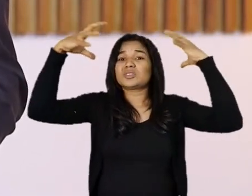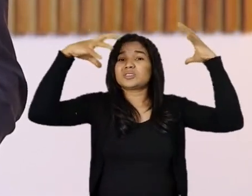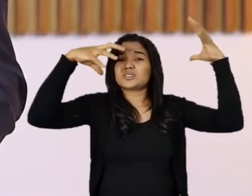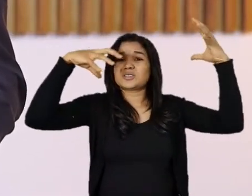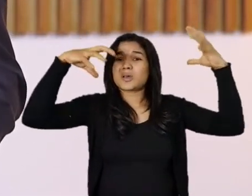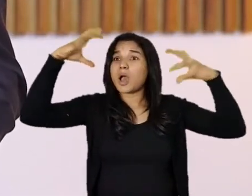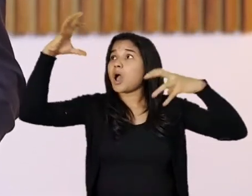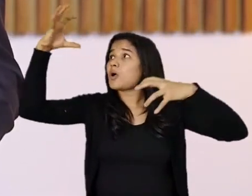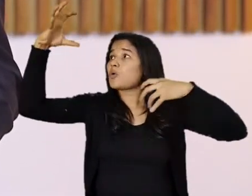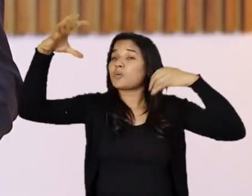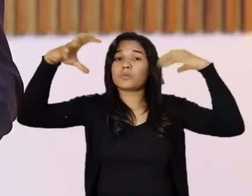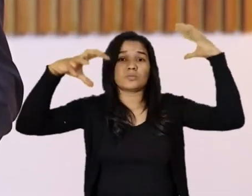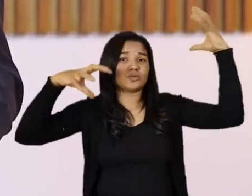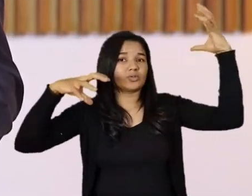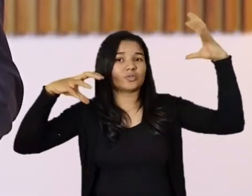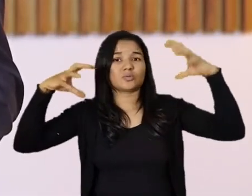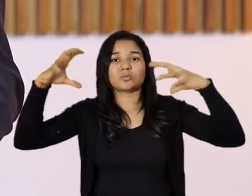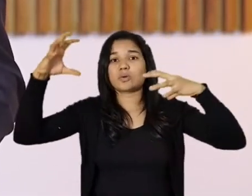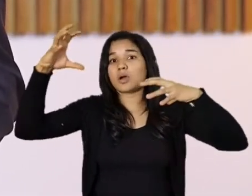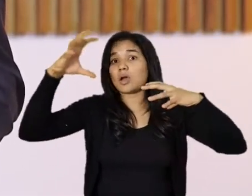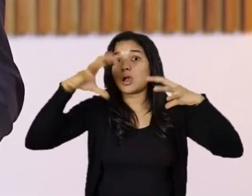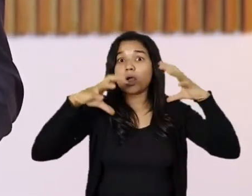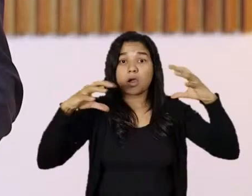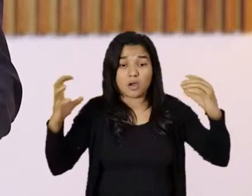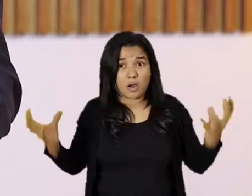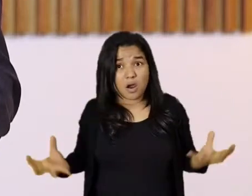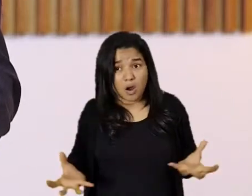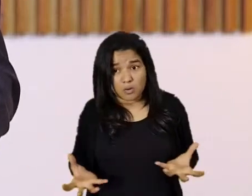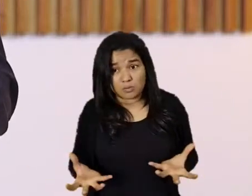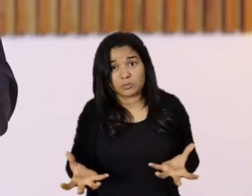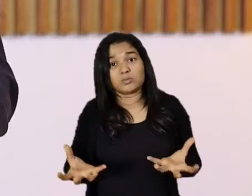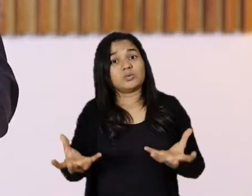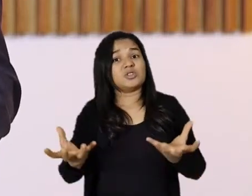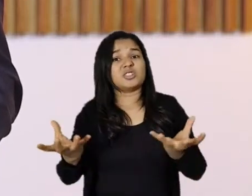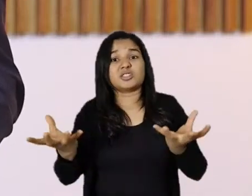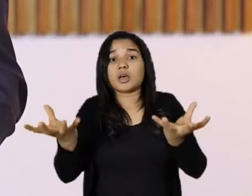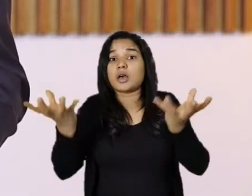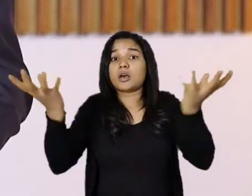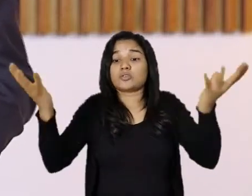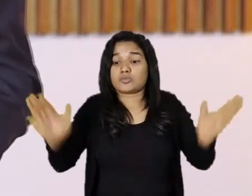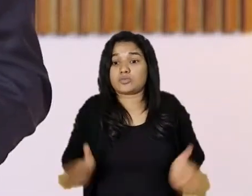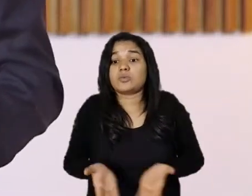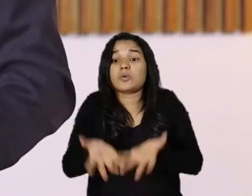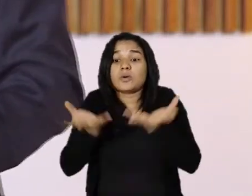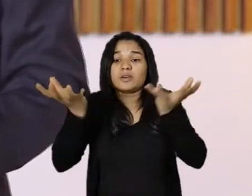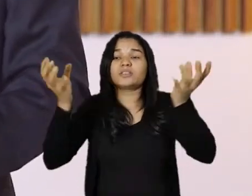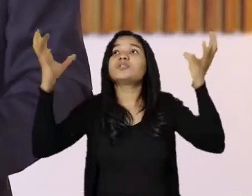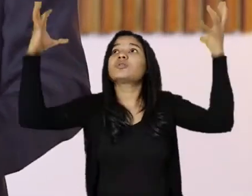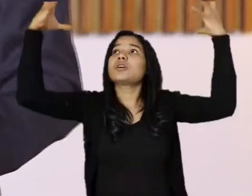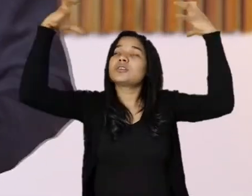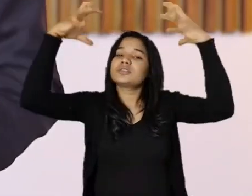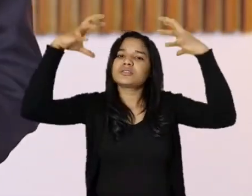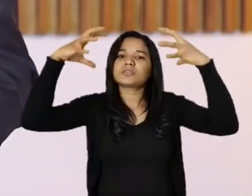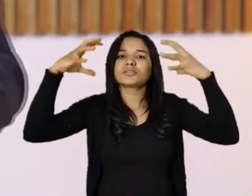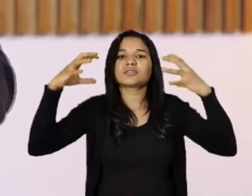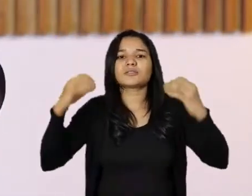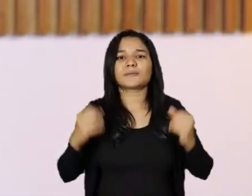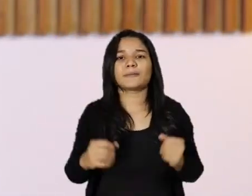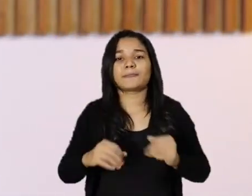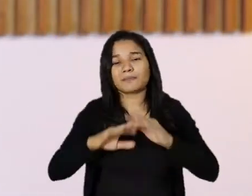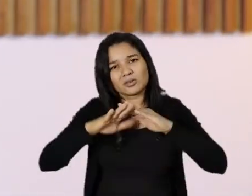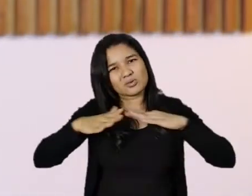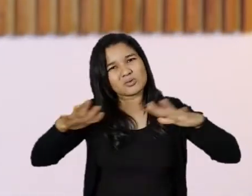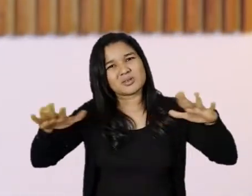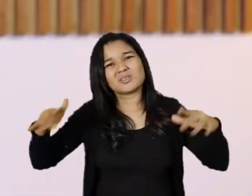se avolumar, vinha água de baixo, água de cima, os rios transporam os seus limites, e as pessoas no íntimo de sua alma